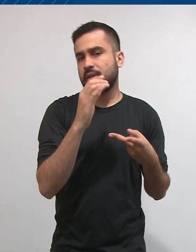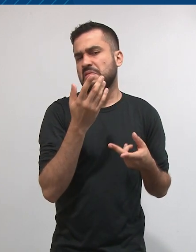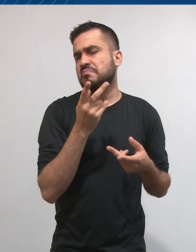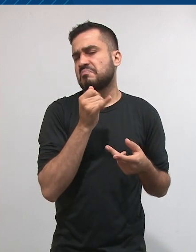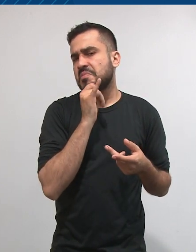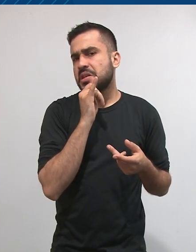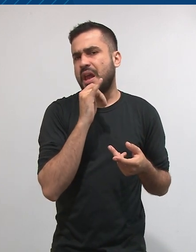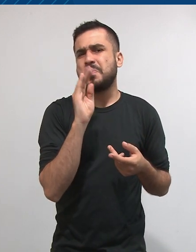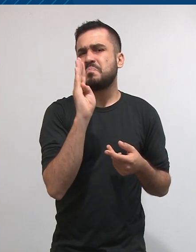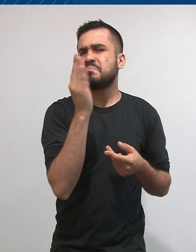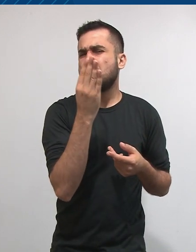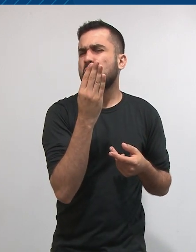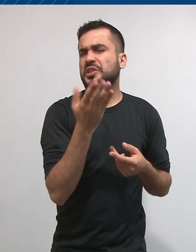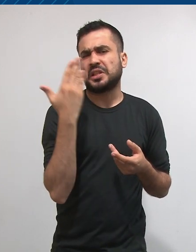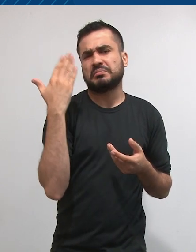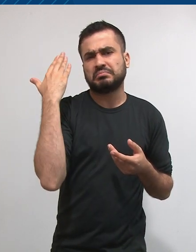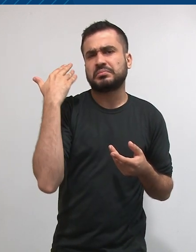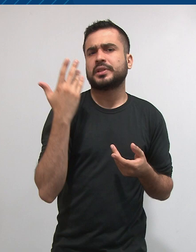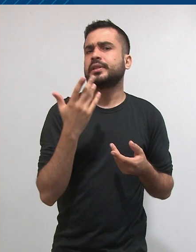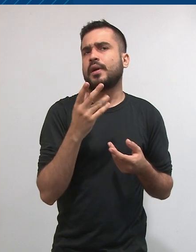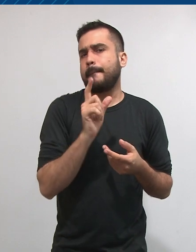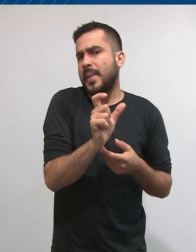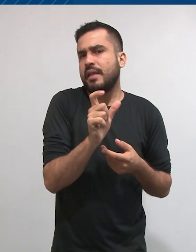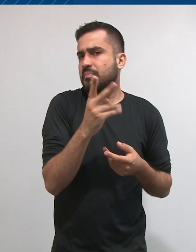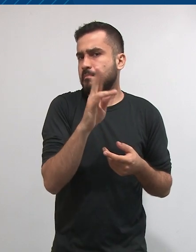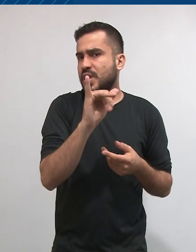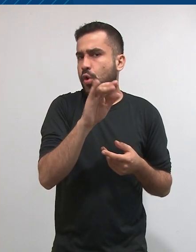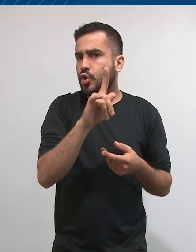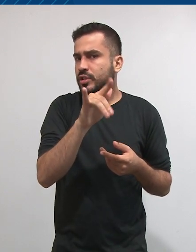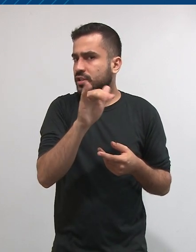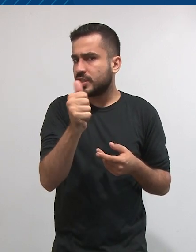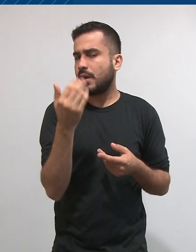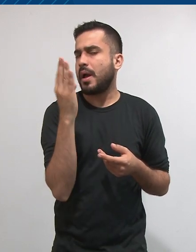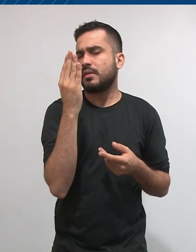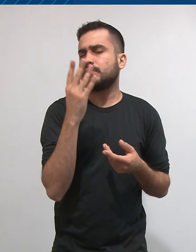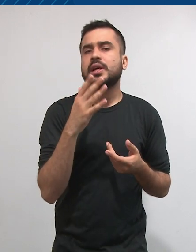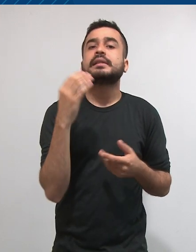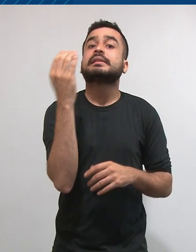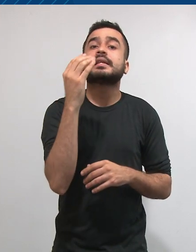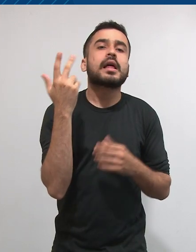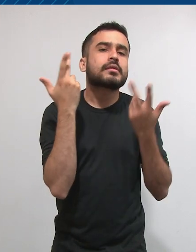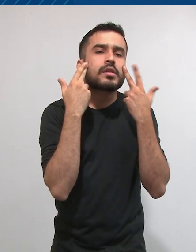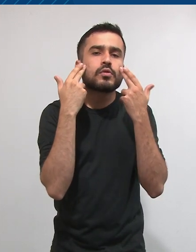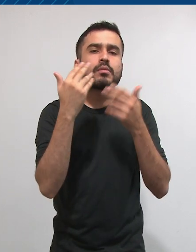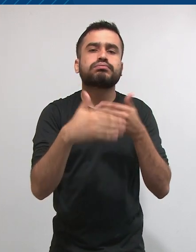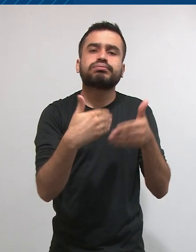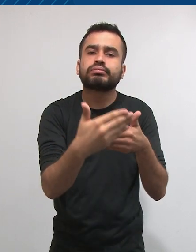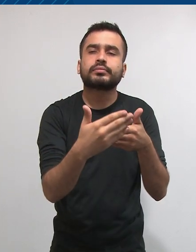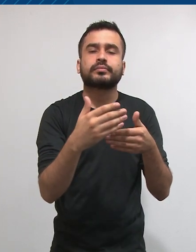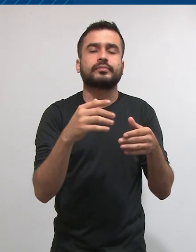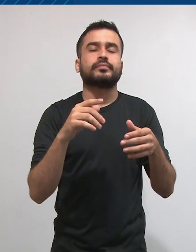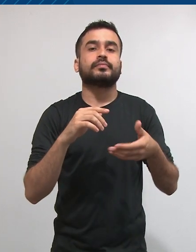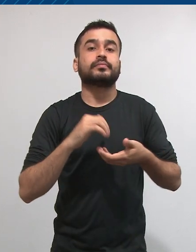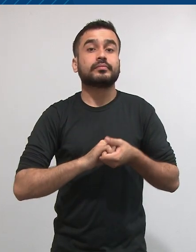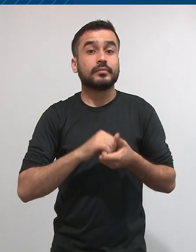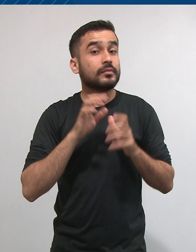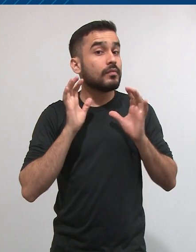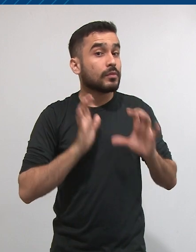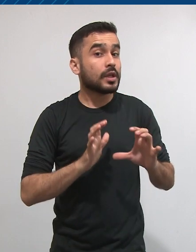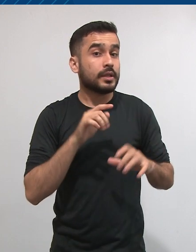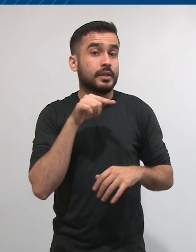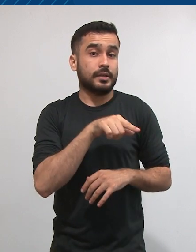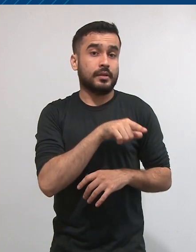caso biologia, na época dele, não seria o nome biologia, mas as ciências naturais, e desta